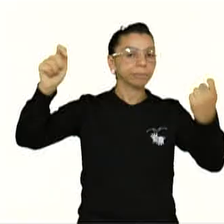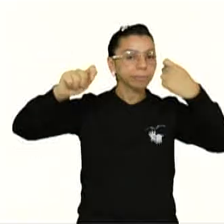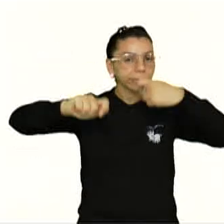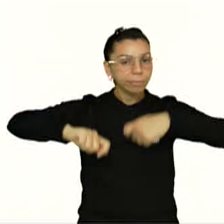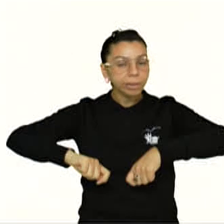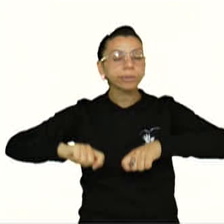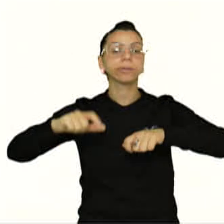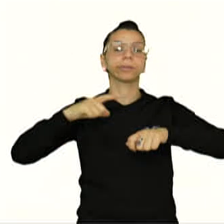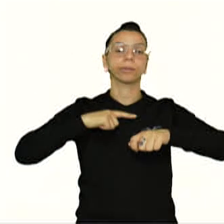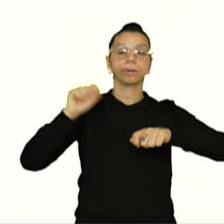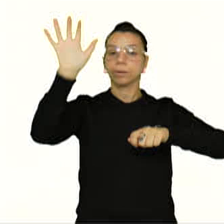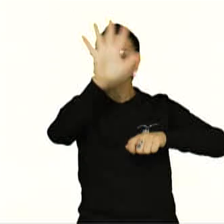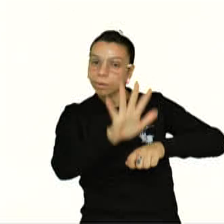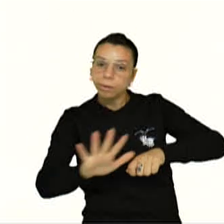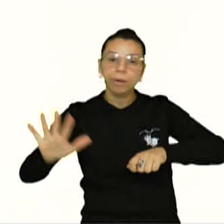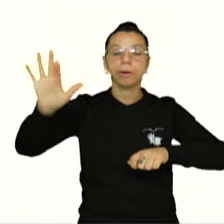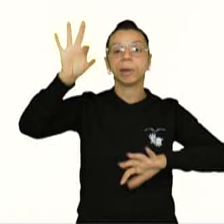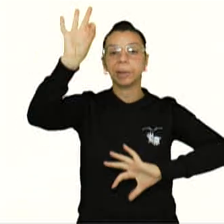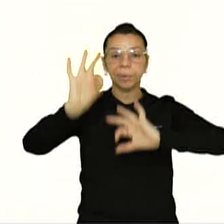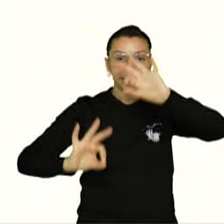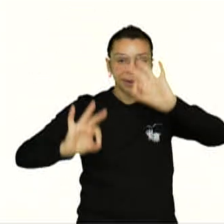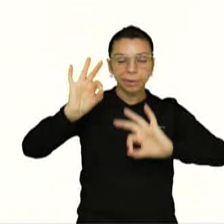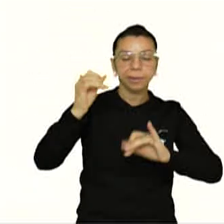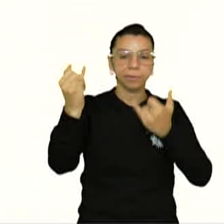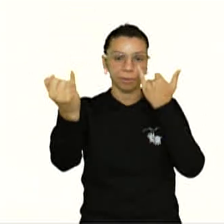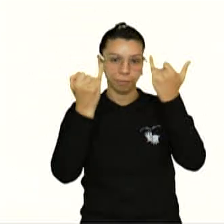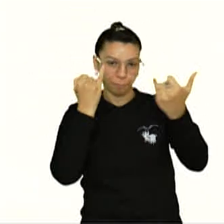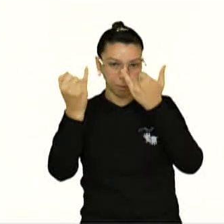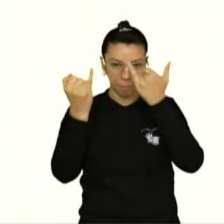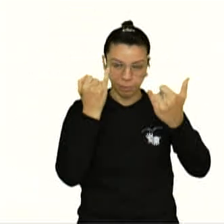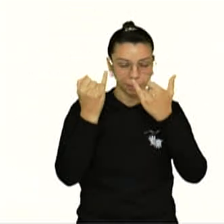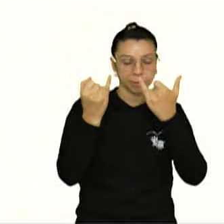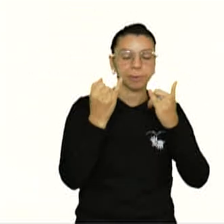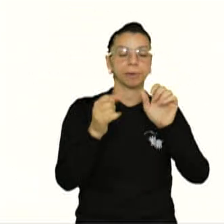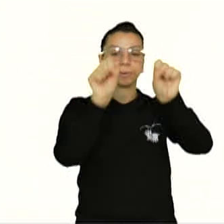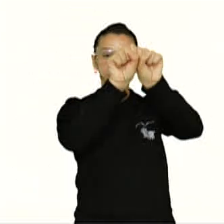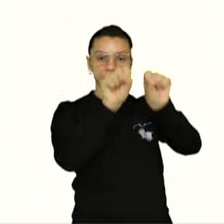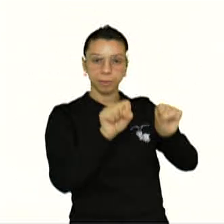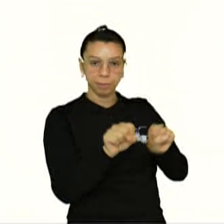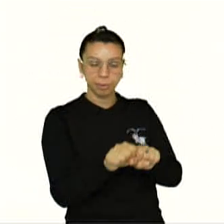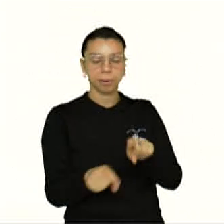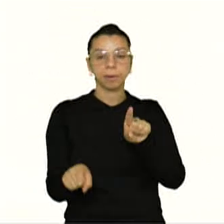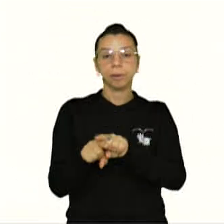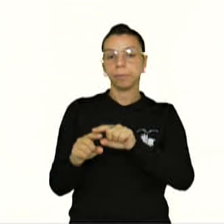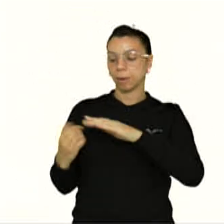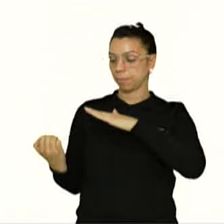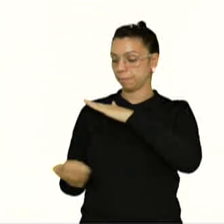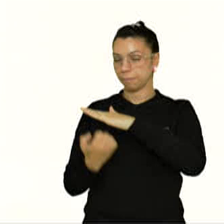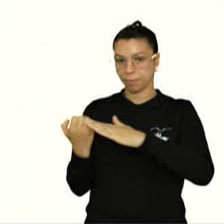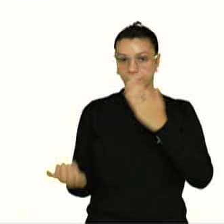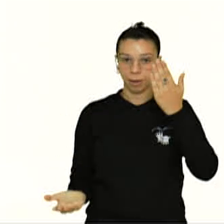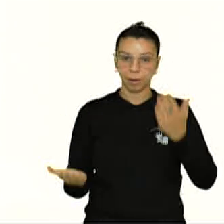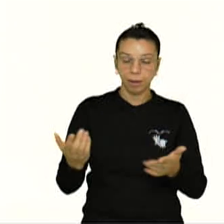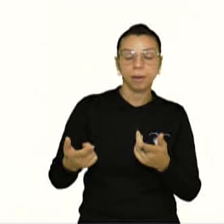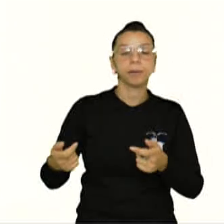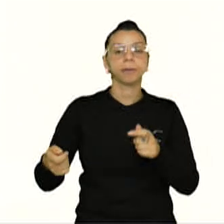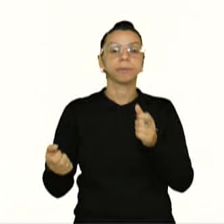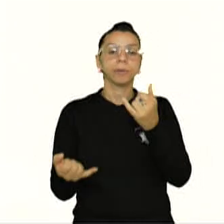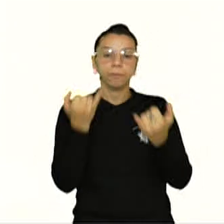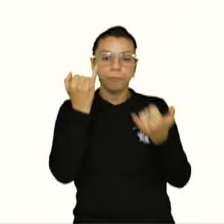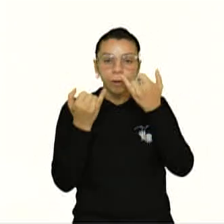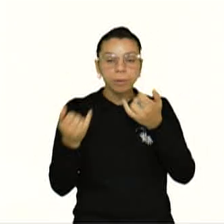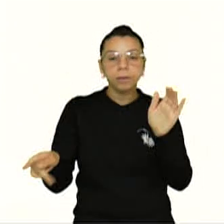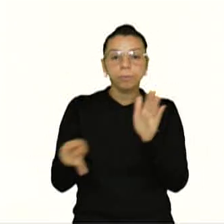são tabelas que organizam os dados, tá? De um sistema. Coloquei balanço de uma empresa, dados